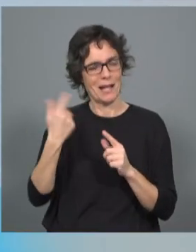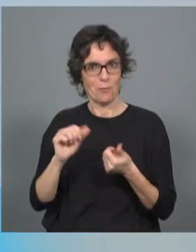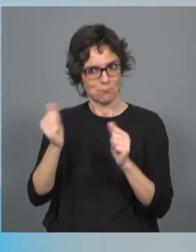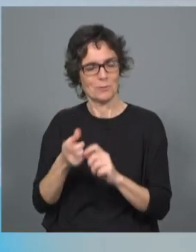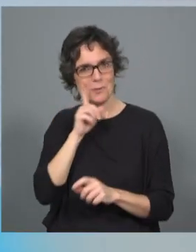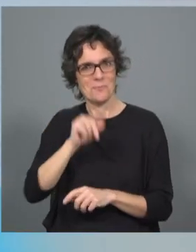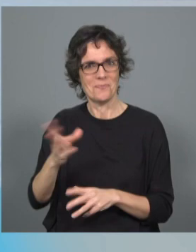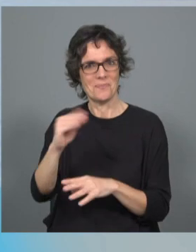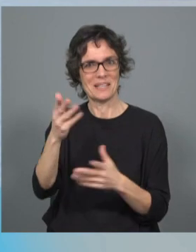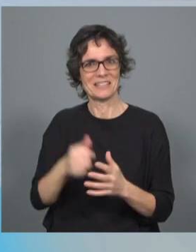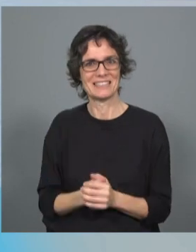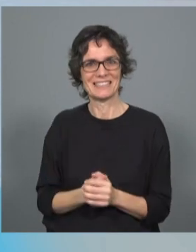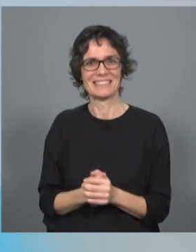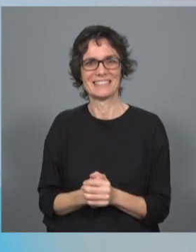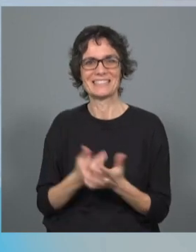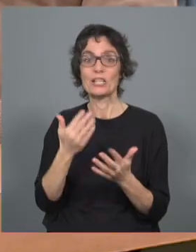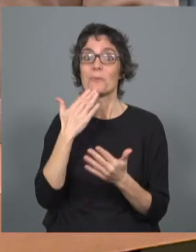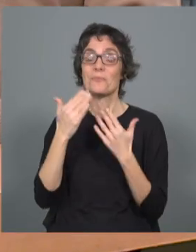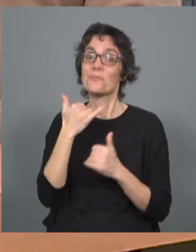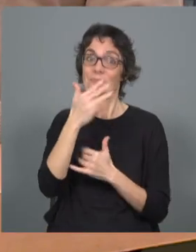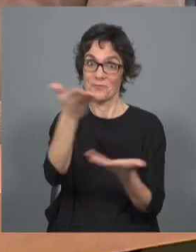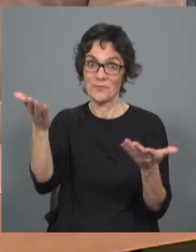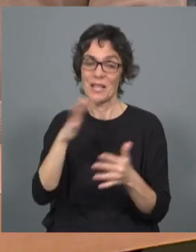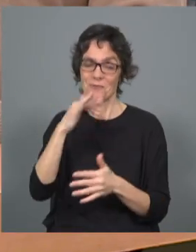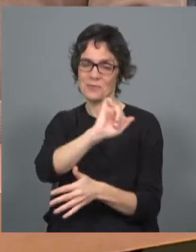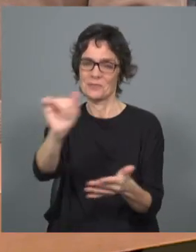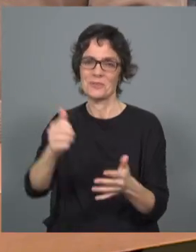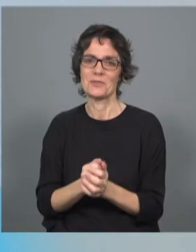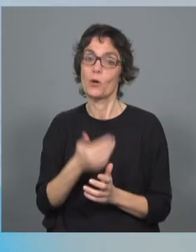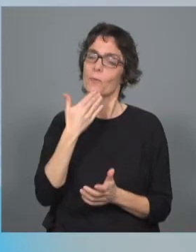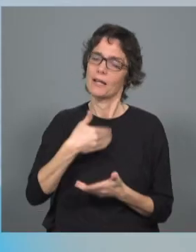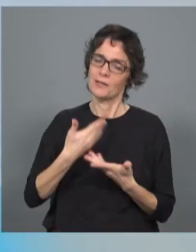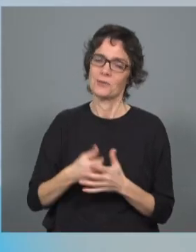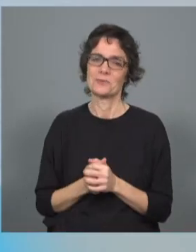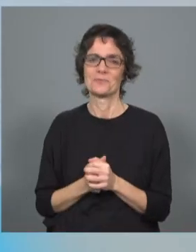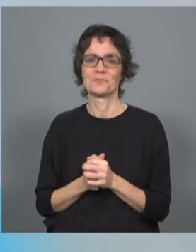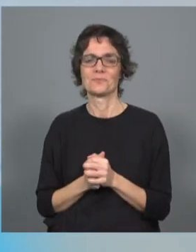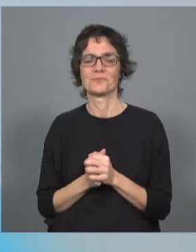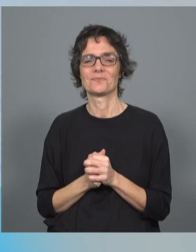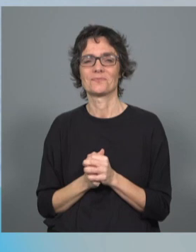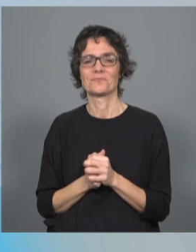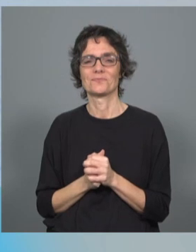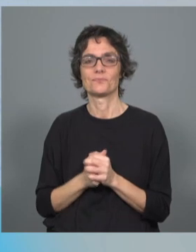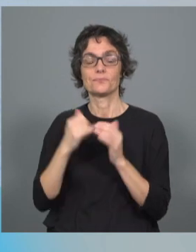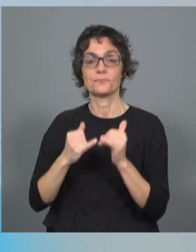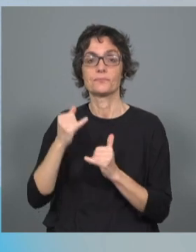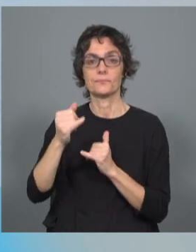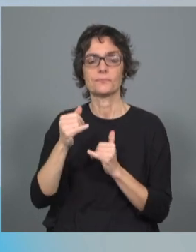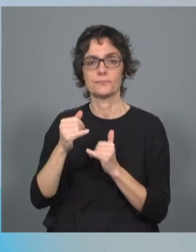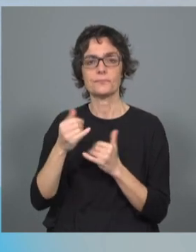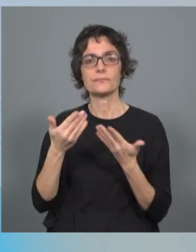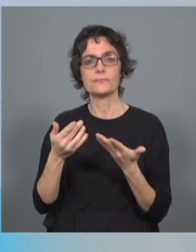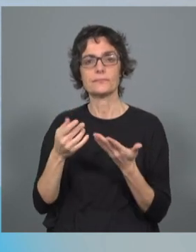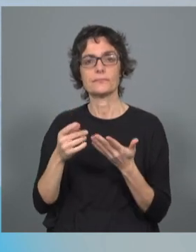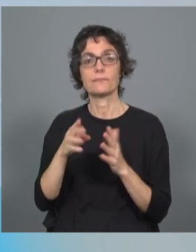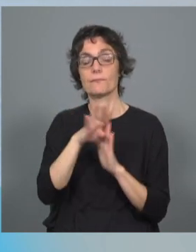acontecer. Muito obrigado e felicidades para a vossa família. Obrigada pela oportunidade também. Mais logo, acompanhe também o